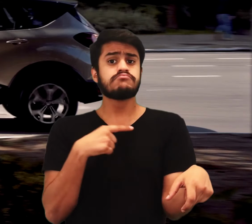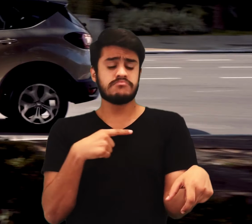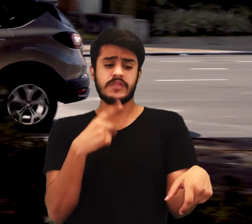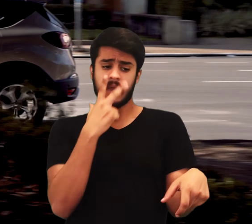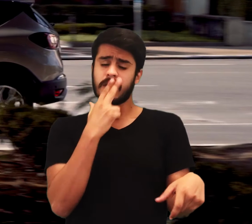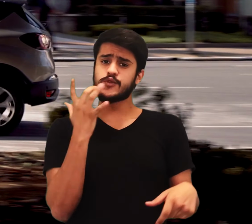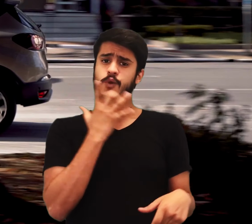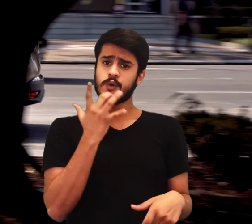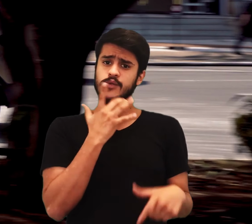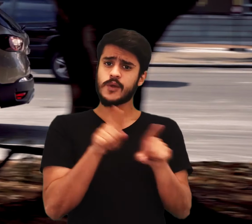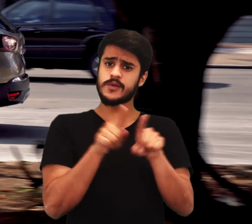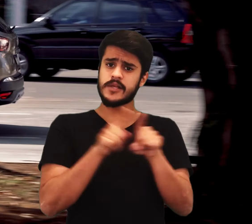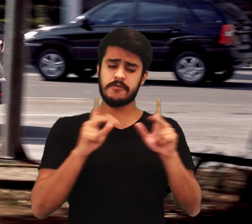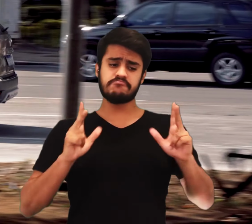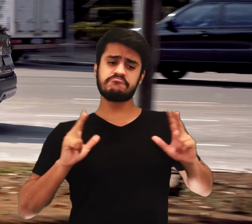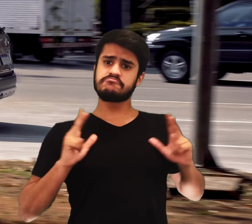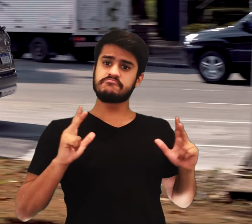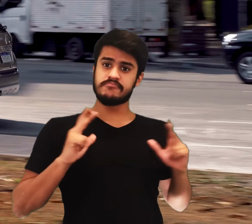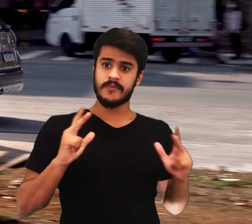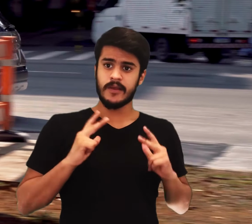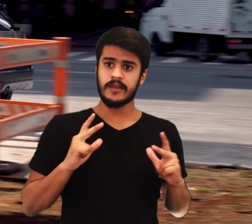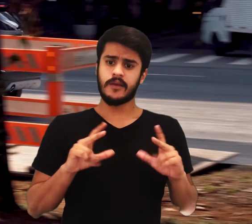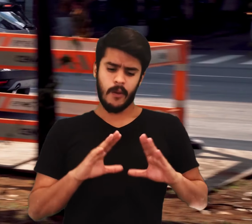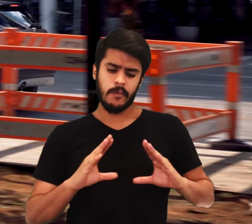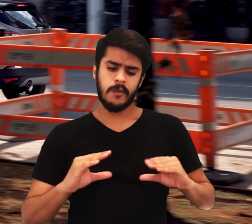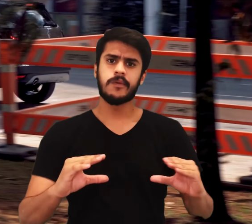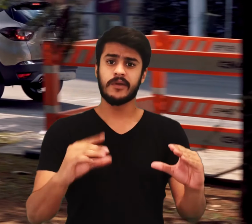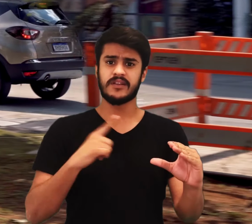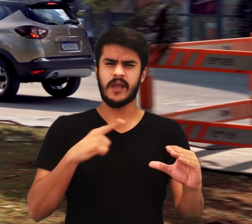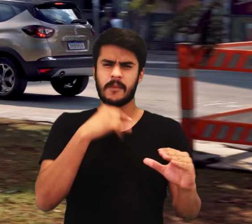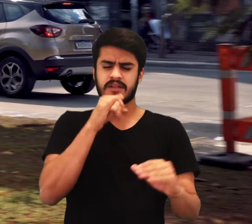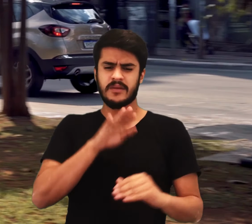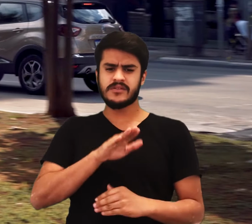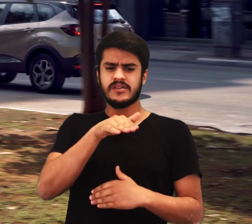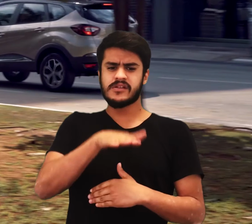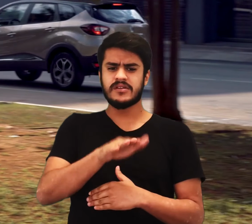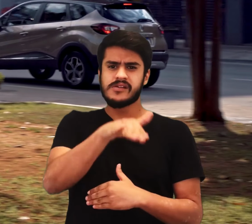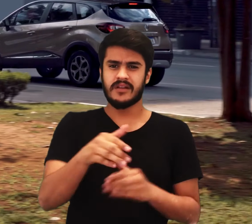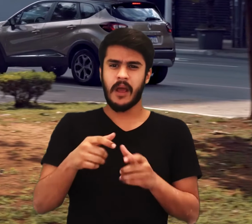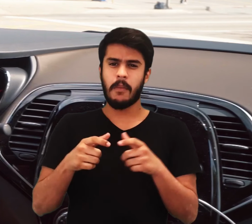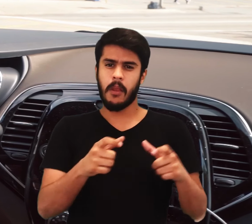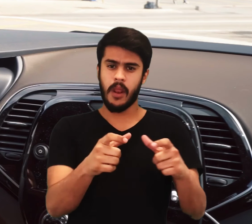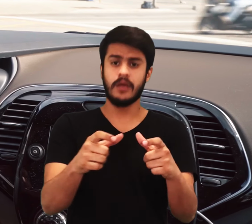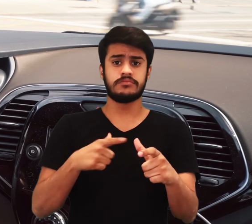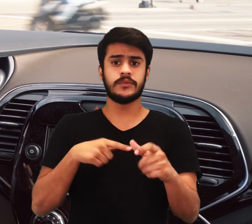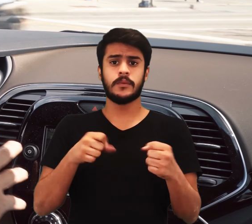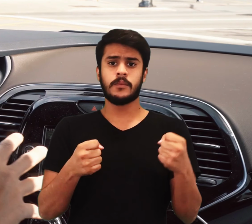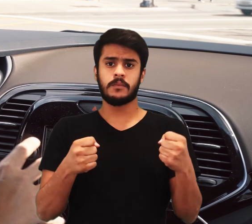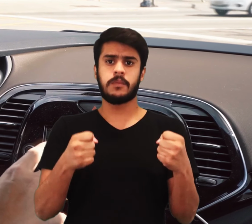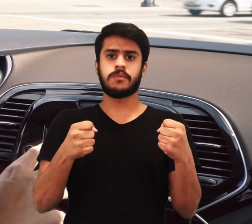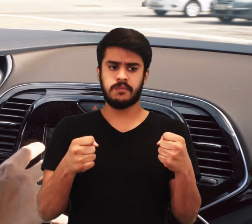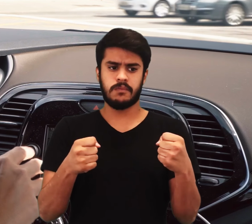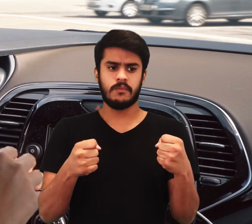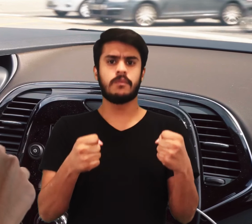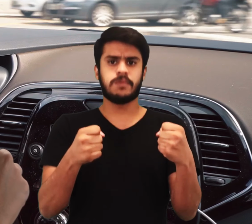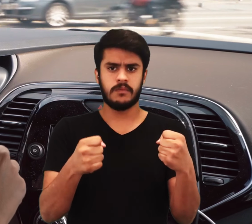de suspensão, algo que está bem gostoso para a cidade. Em recortes, em buracos, em pancadas mais secas, você vai sentir